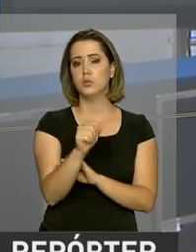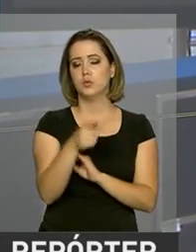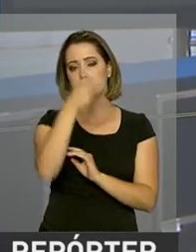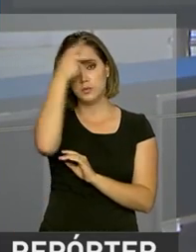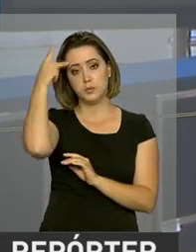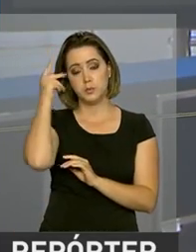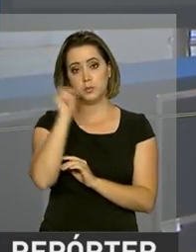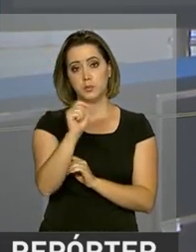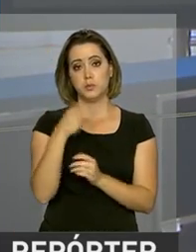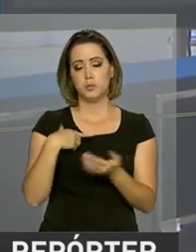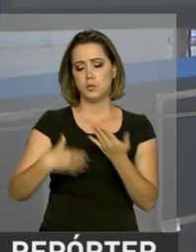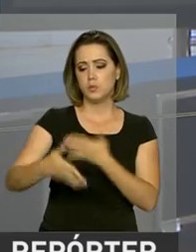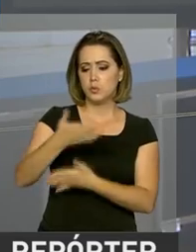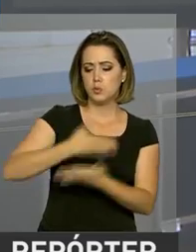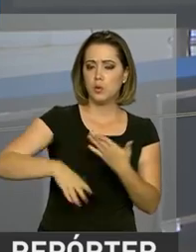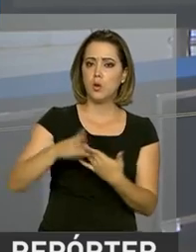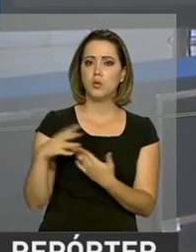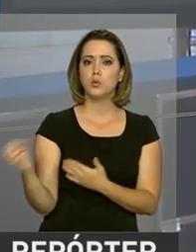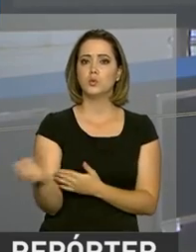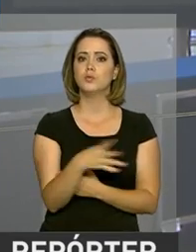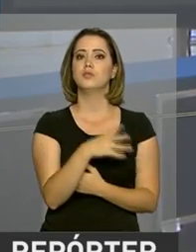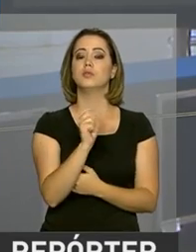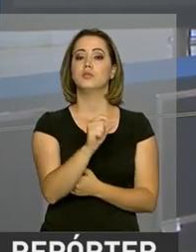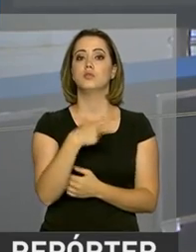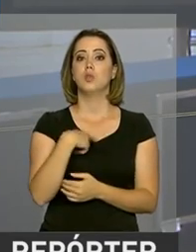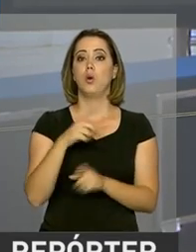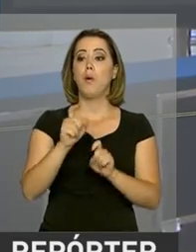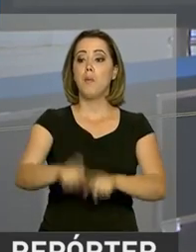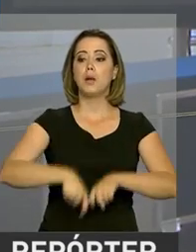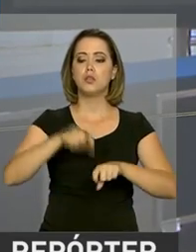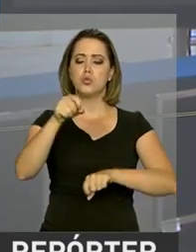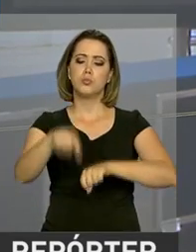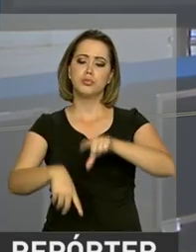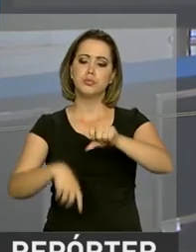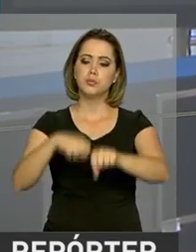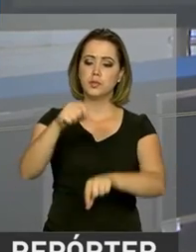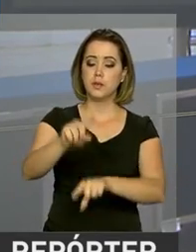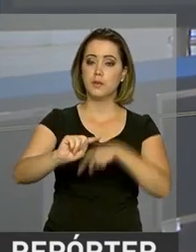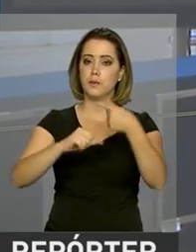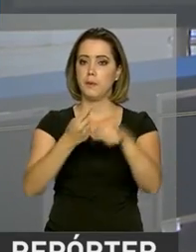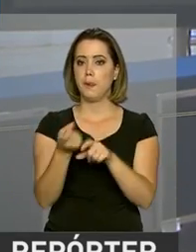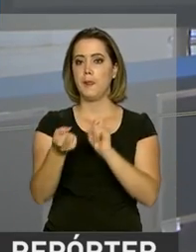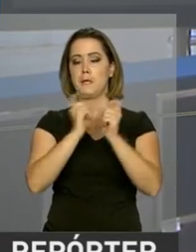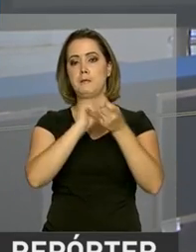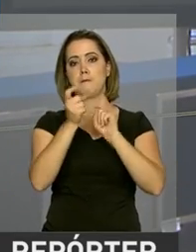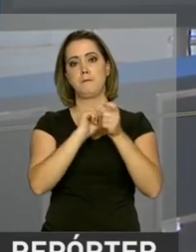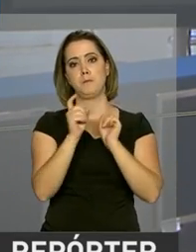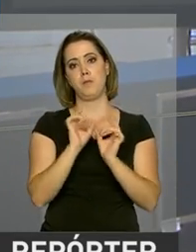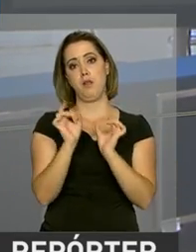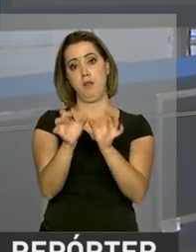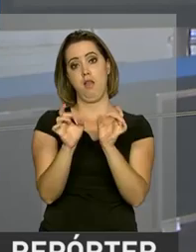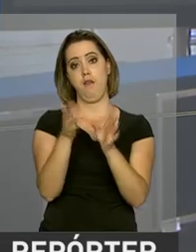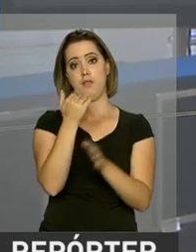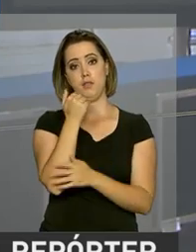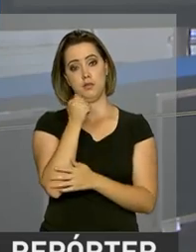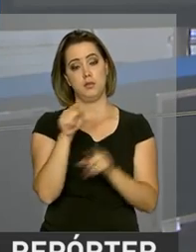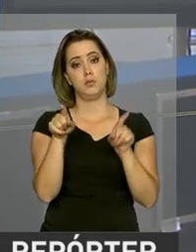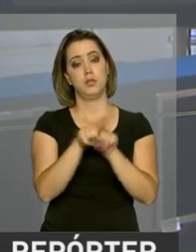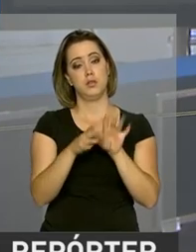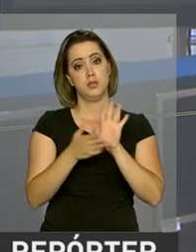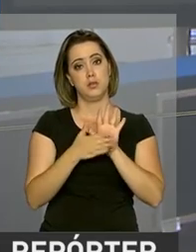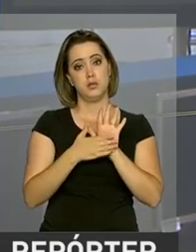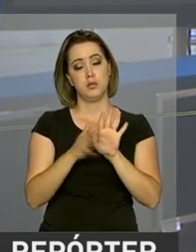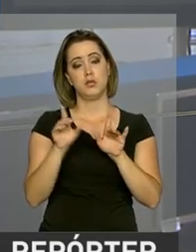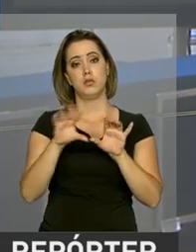consumidores uma cadeia produtiva inovadora que vai do plantil até a gestão e Distribuição de alimentos Essa é a proposta